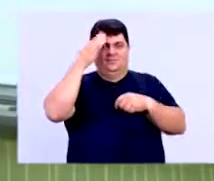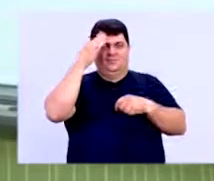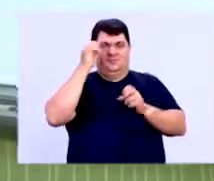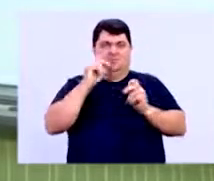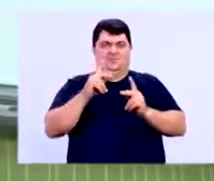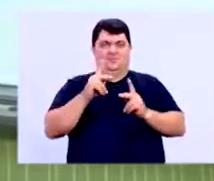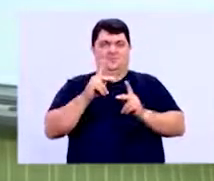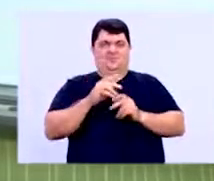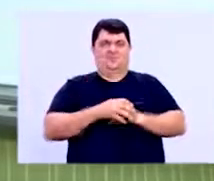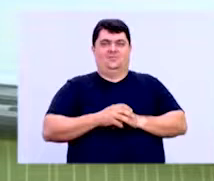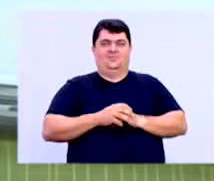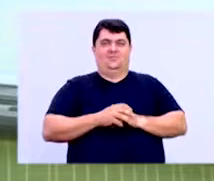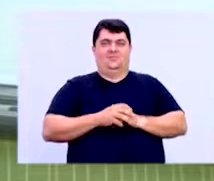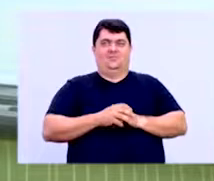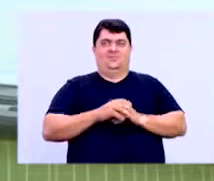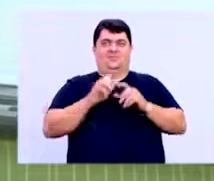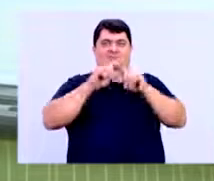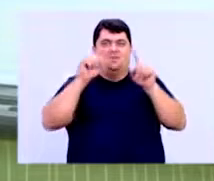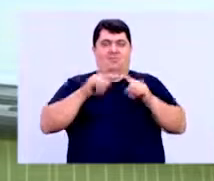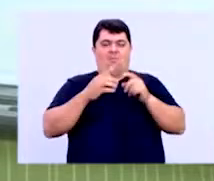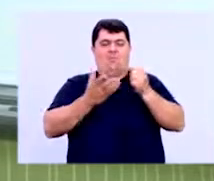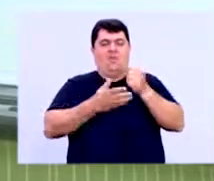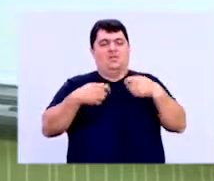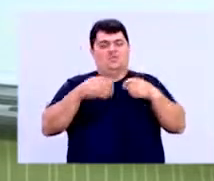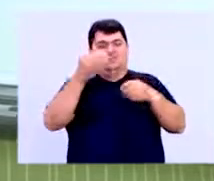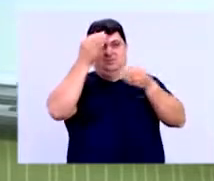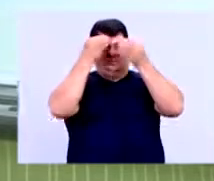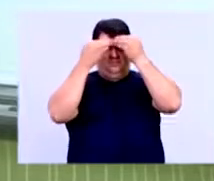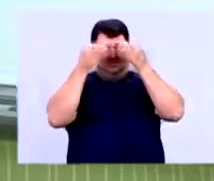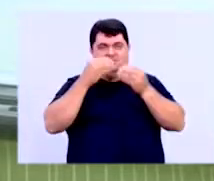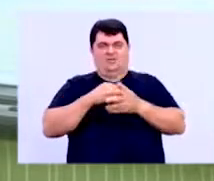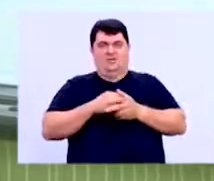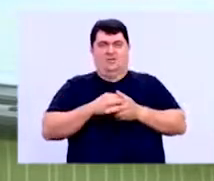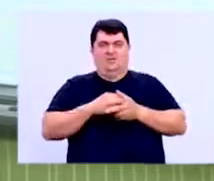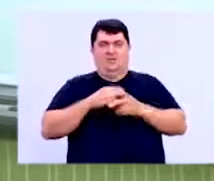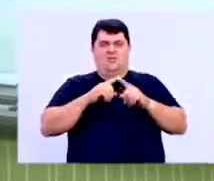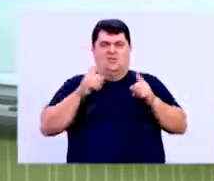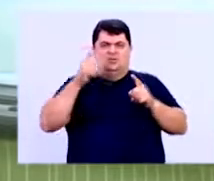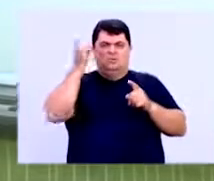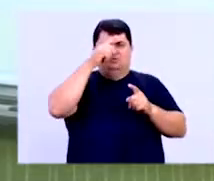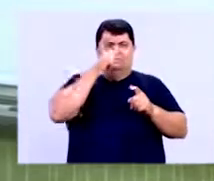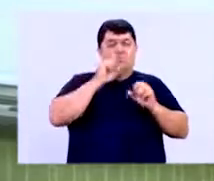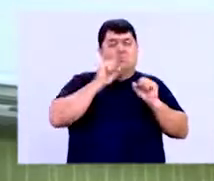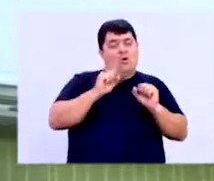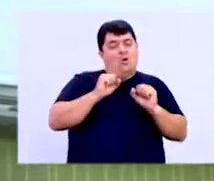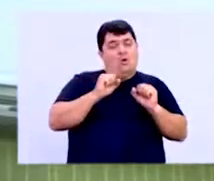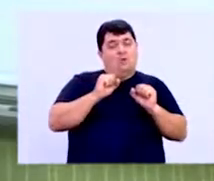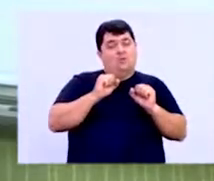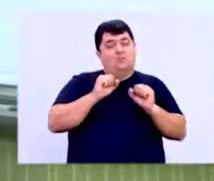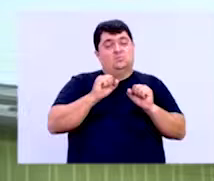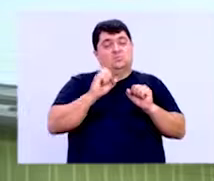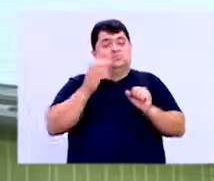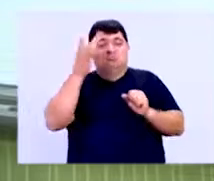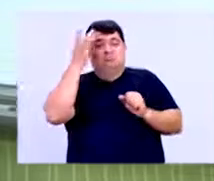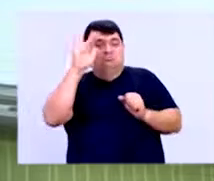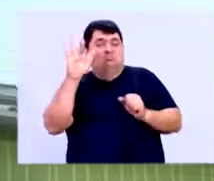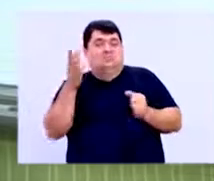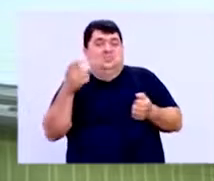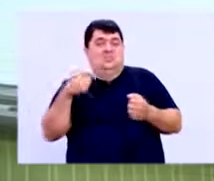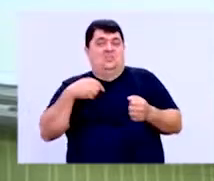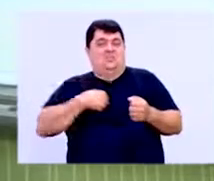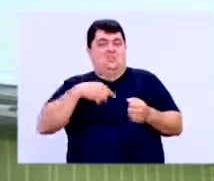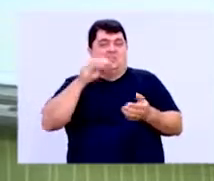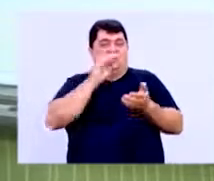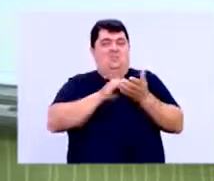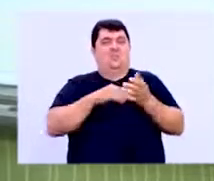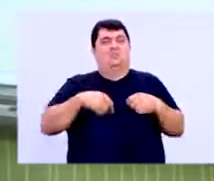ok? Pelo menos as fórmulas básicas vocês vão ter que ter conhecimento. As mais complicadas pode estar na prova ou não. Eu acho que não vai estar não, então